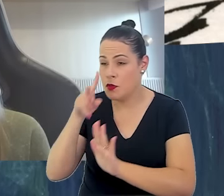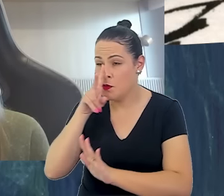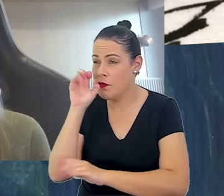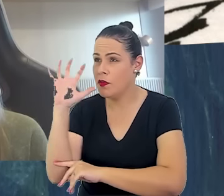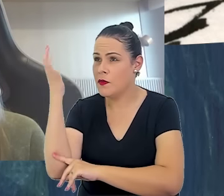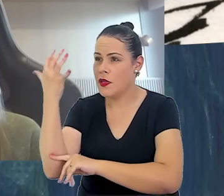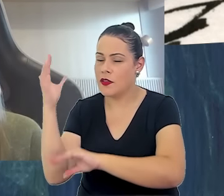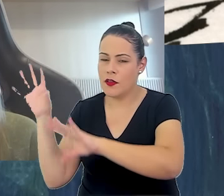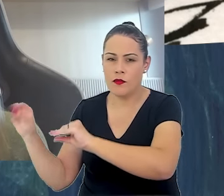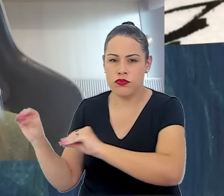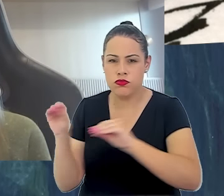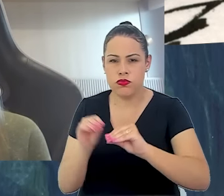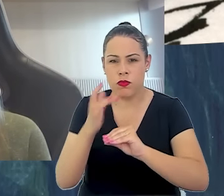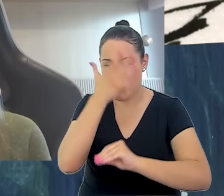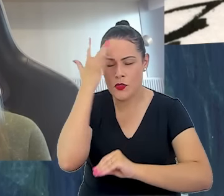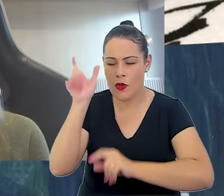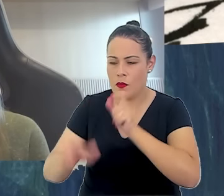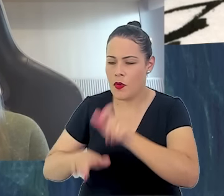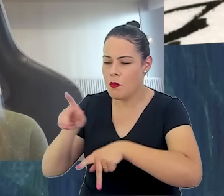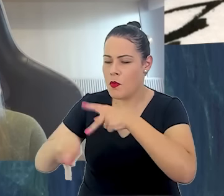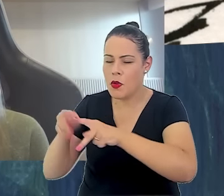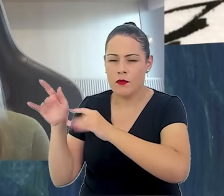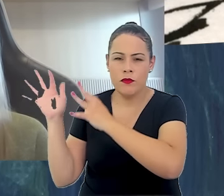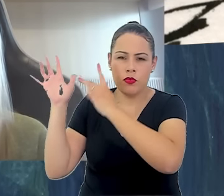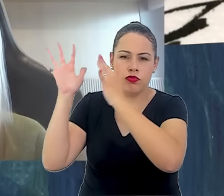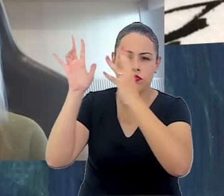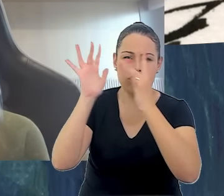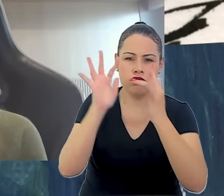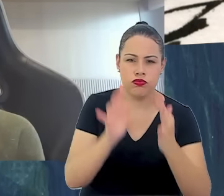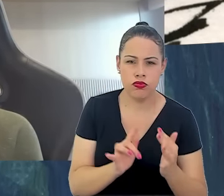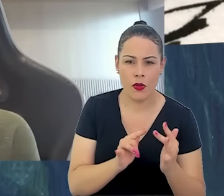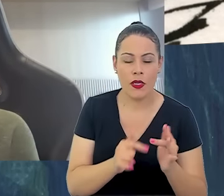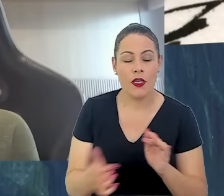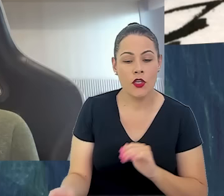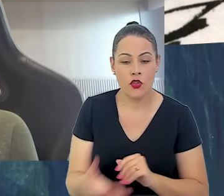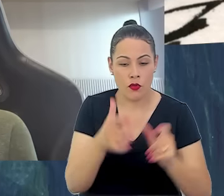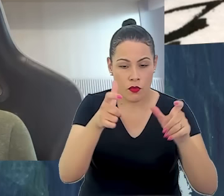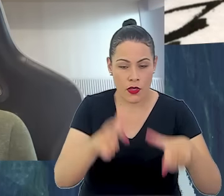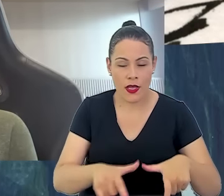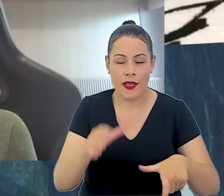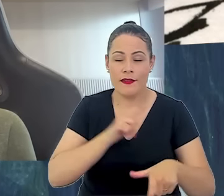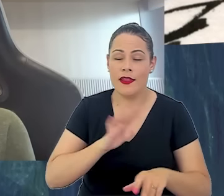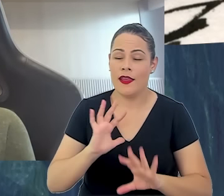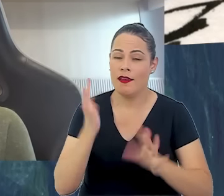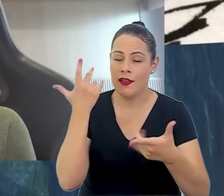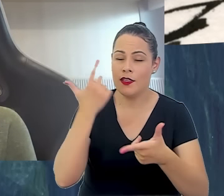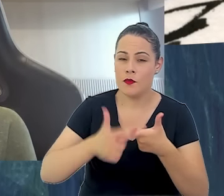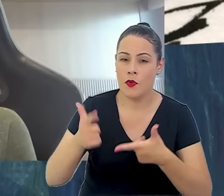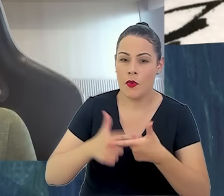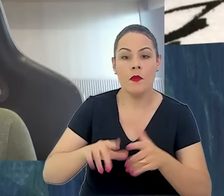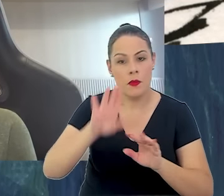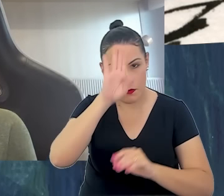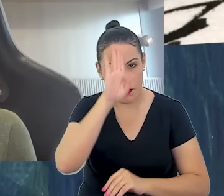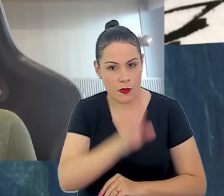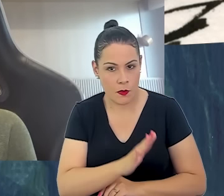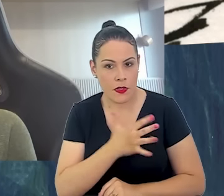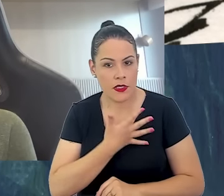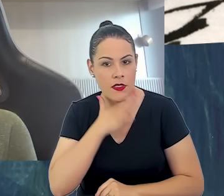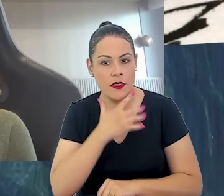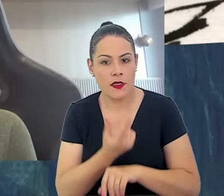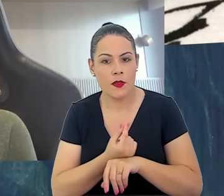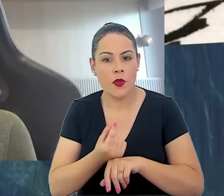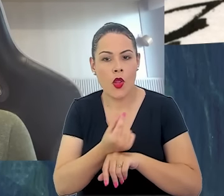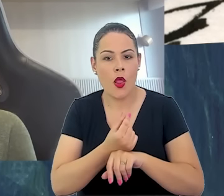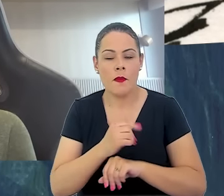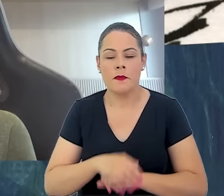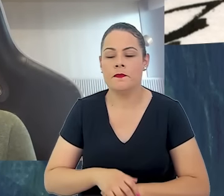força uma migração em massa e causa uma série de problemas, também econômicos, inclusive. Outro livro